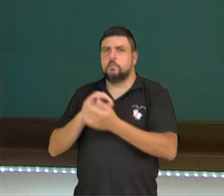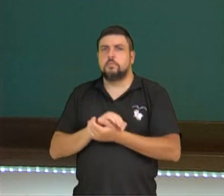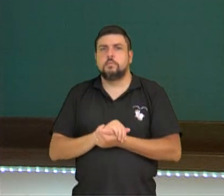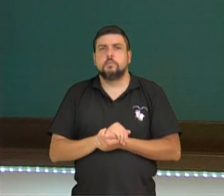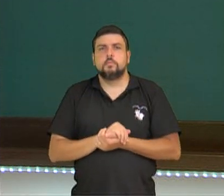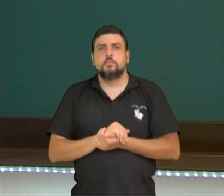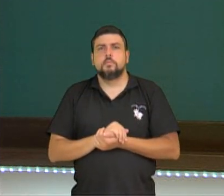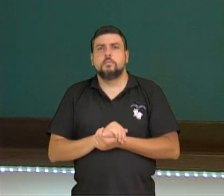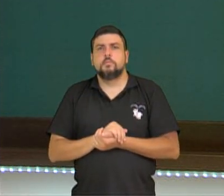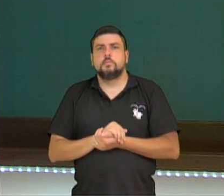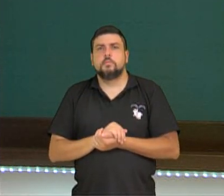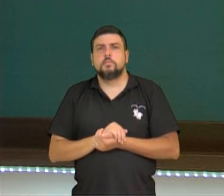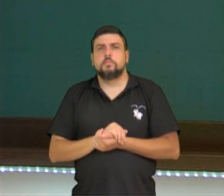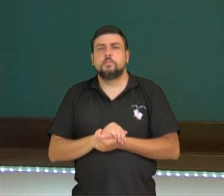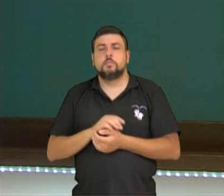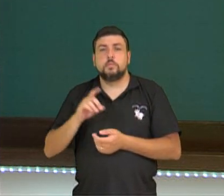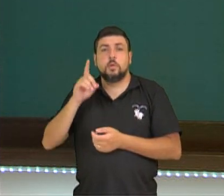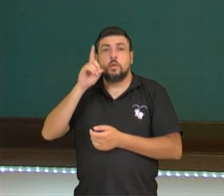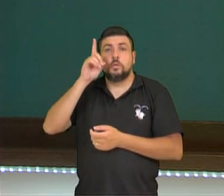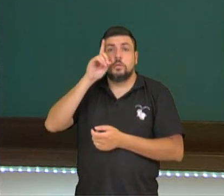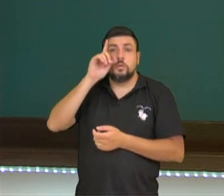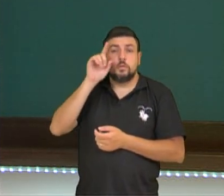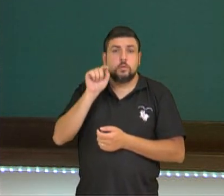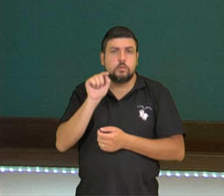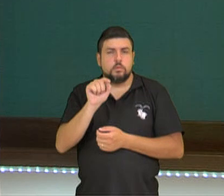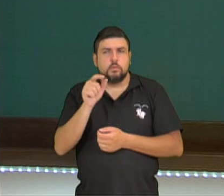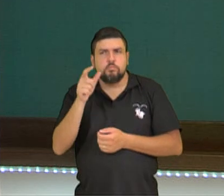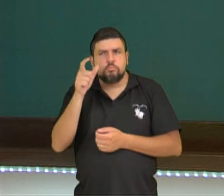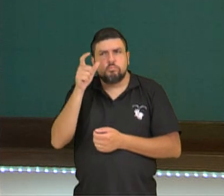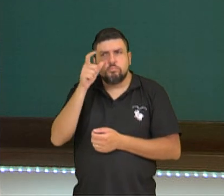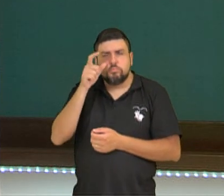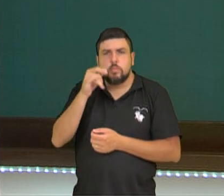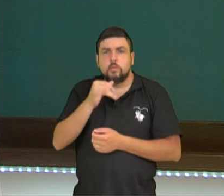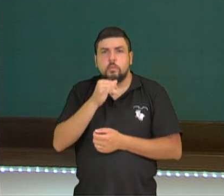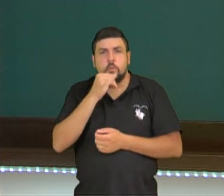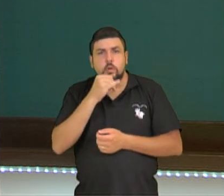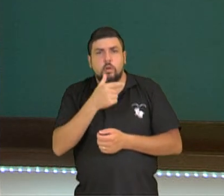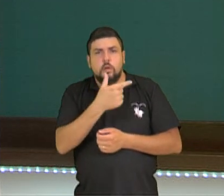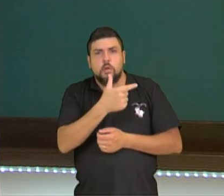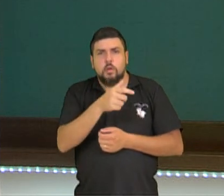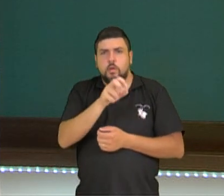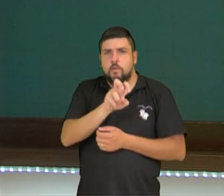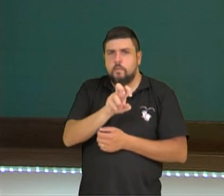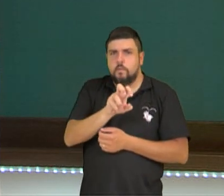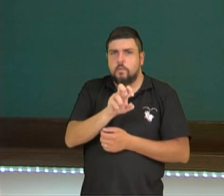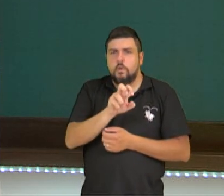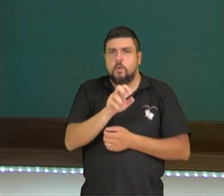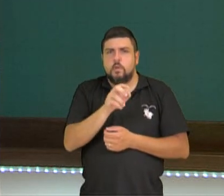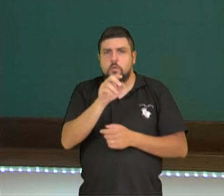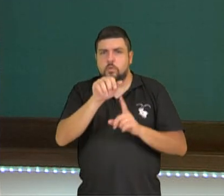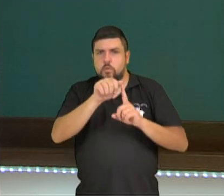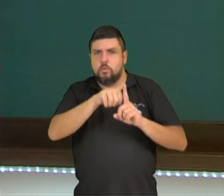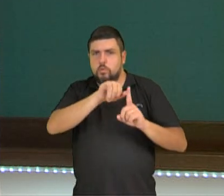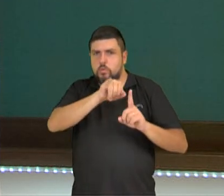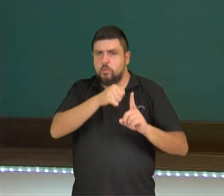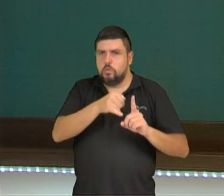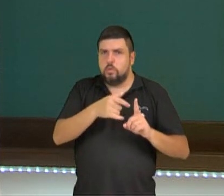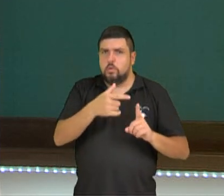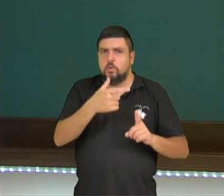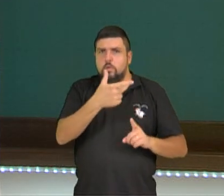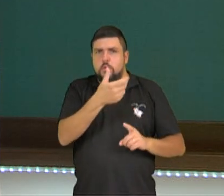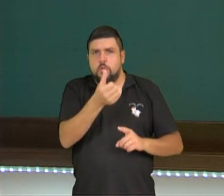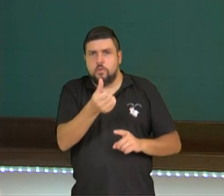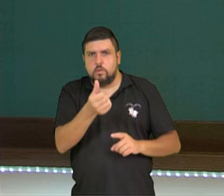aí, nas datas que você observar, eu coloquei 2 exemplos aqui, 25/1 e 26/1, uma sequência de dias, né? Se